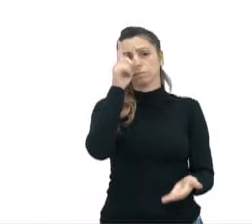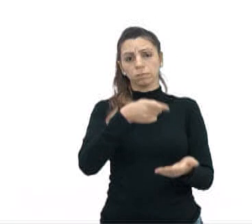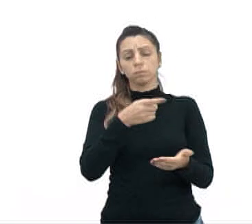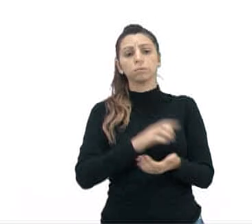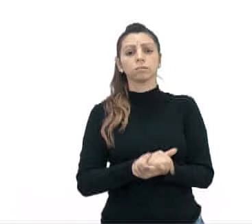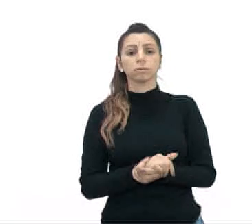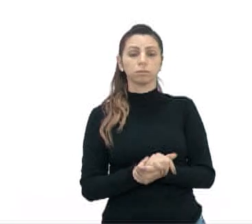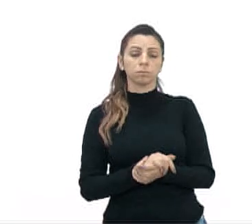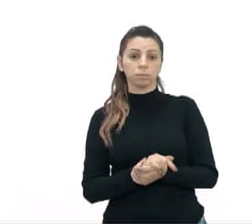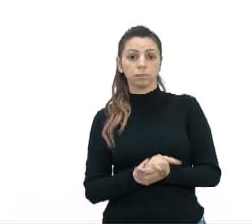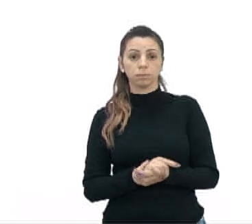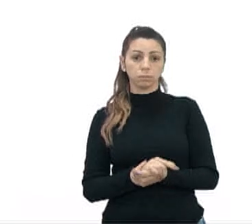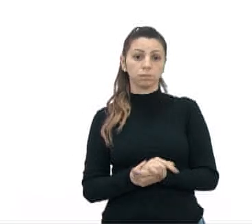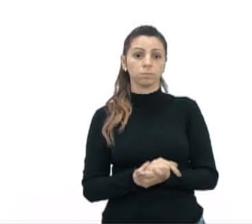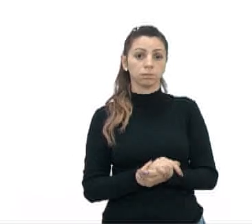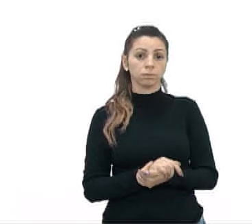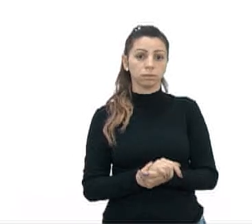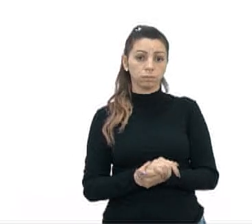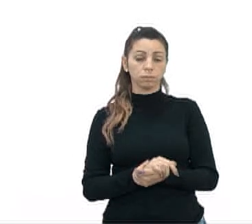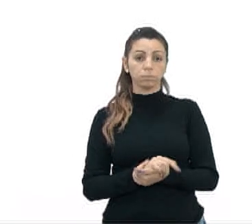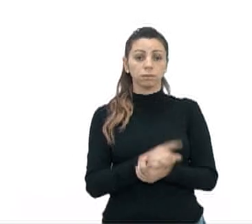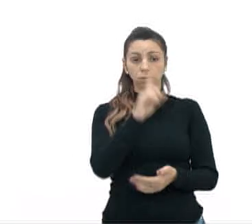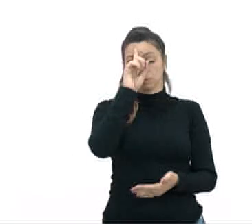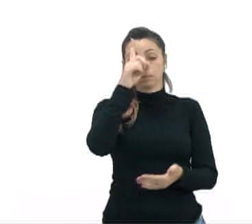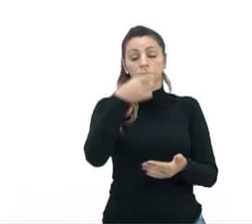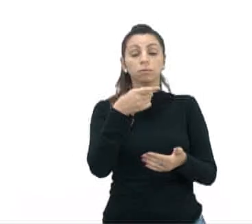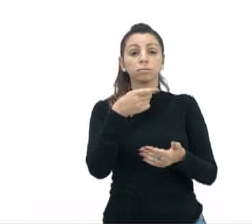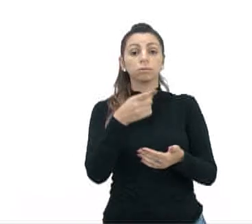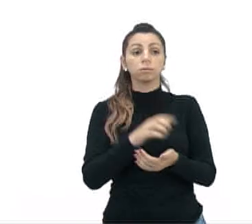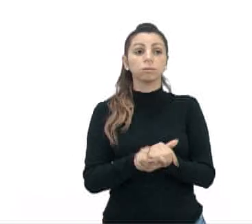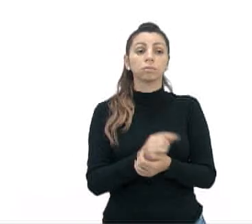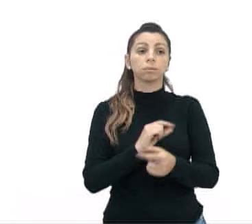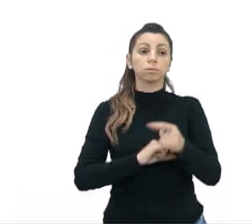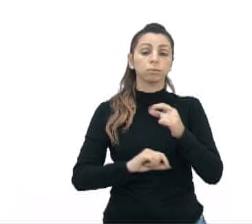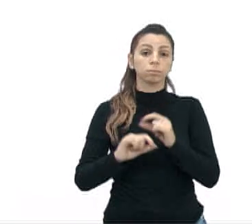lado, tem essa ideia de